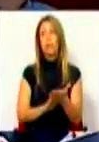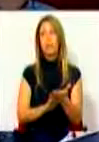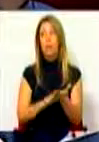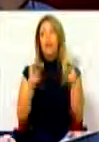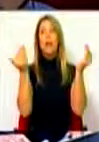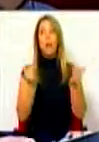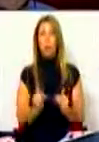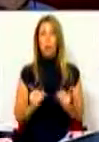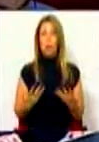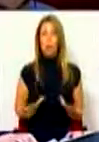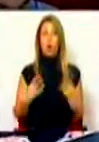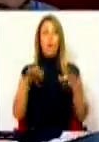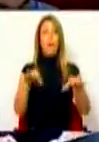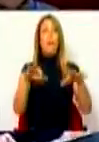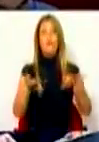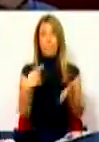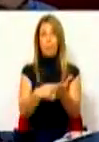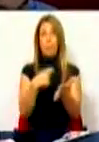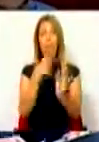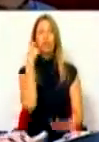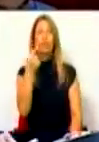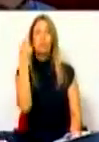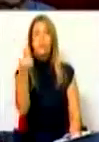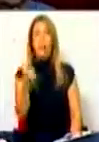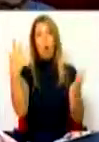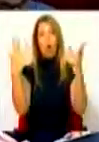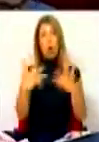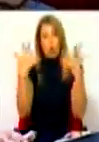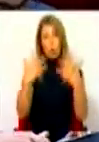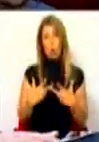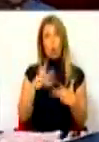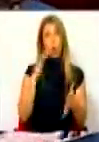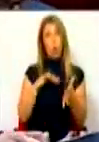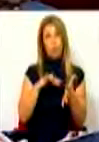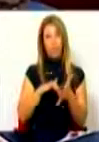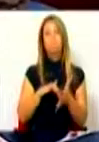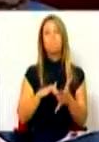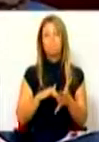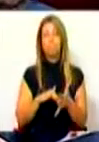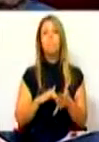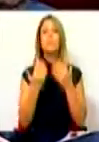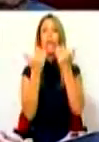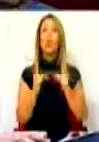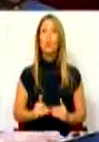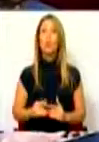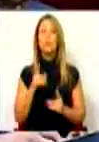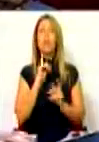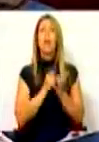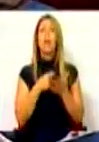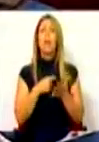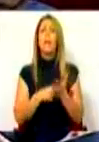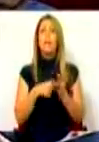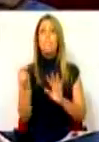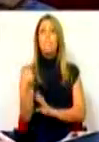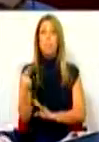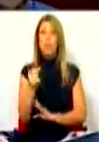redução e agora o fim do pagamento especial por conta, a revogação da coleta mínima no IRC